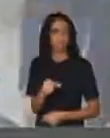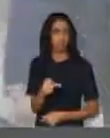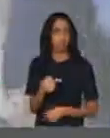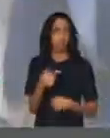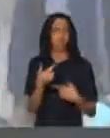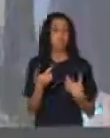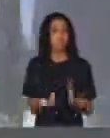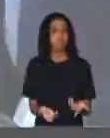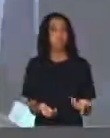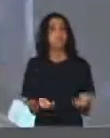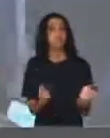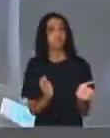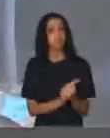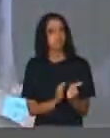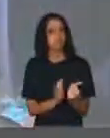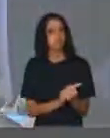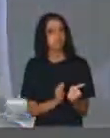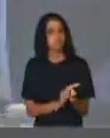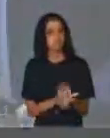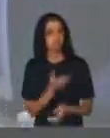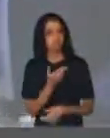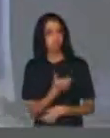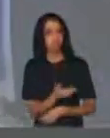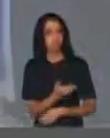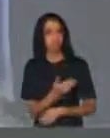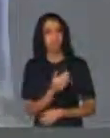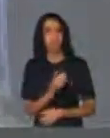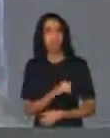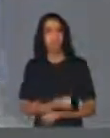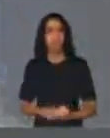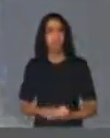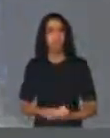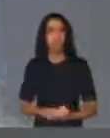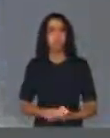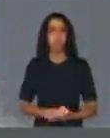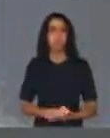parabéns ao deputado Alex Canziani. Esse é o meu parecer.